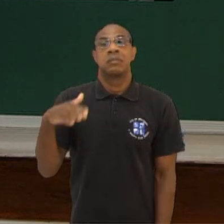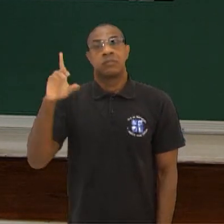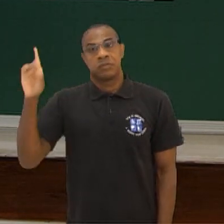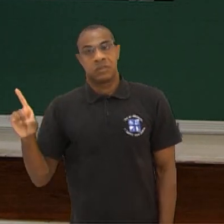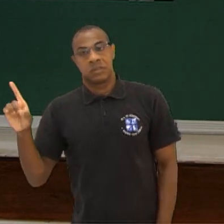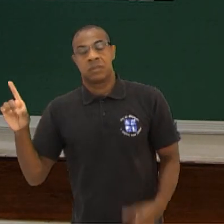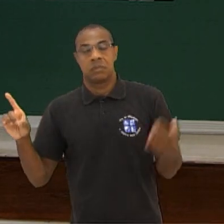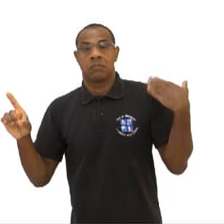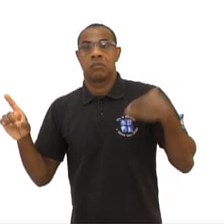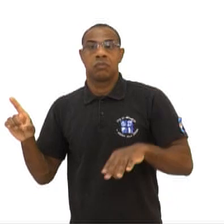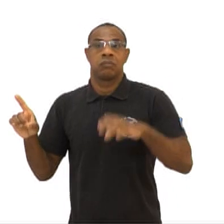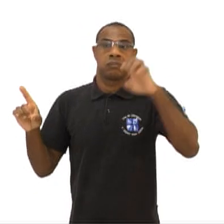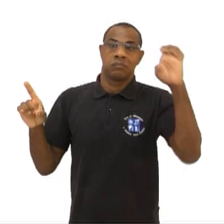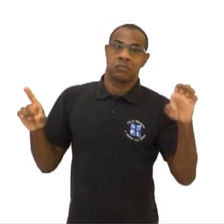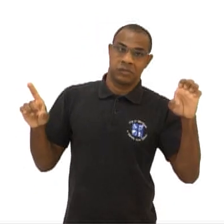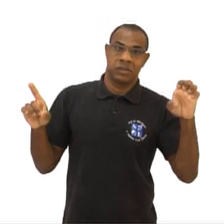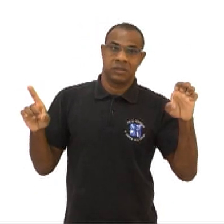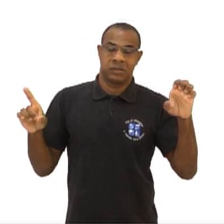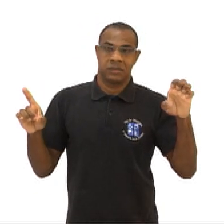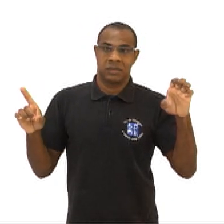Tempo para vocês responderem, ok?